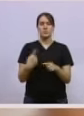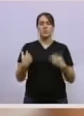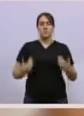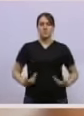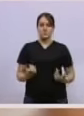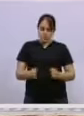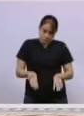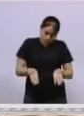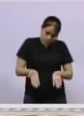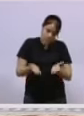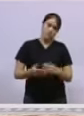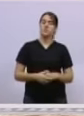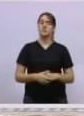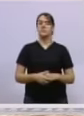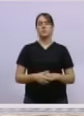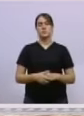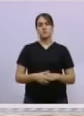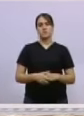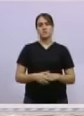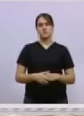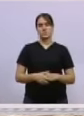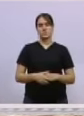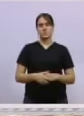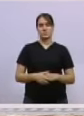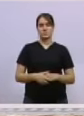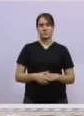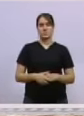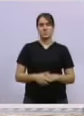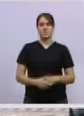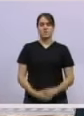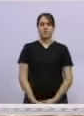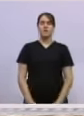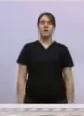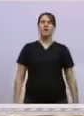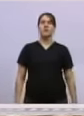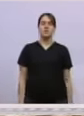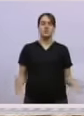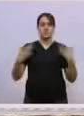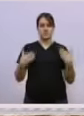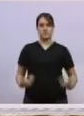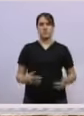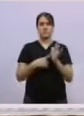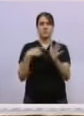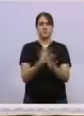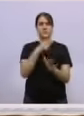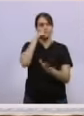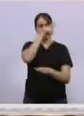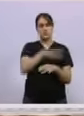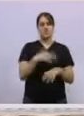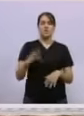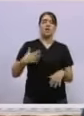nasceu para ser estimulado. O músculo, ele é em nós o mecanismo da nossa força. Ai,